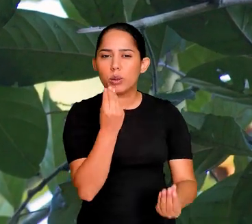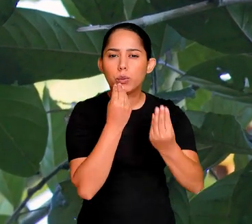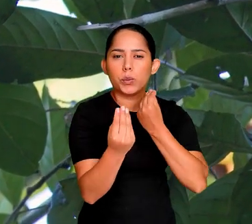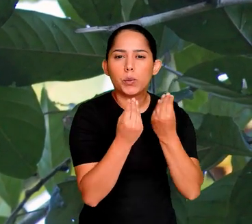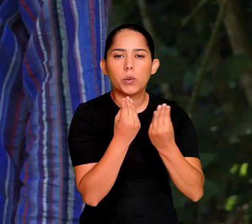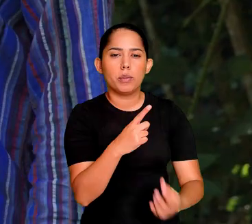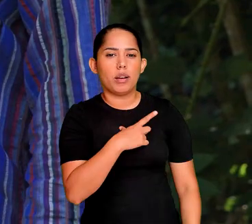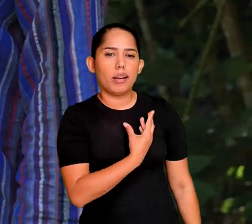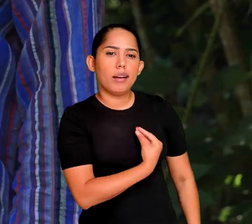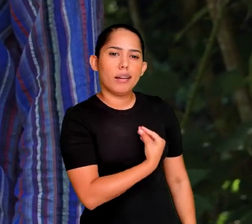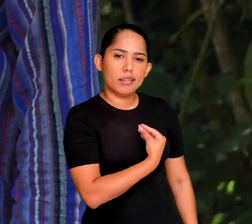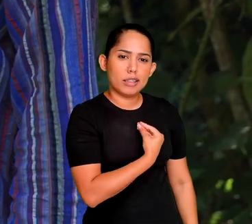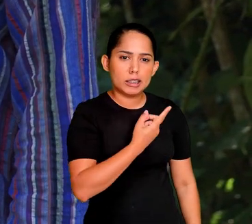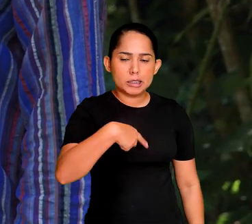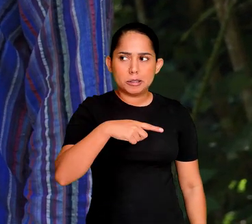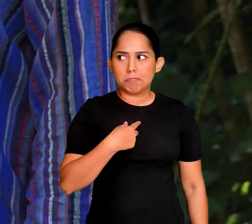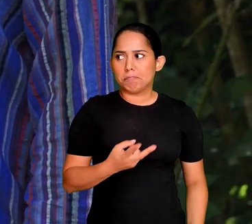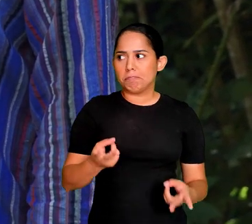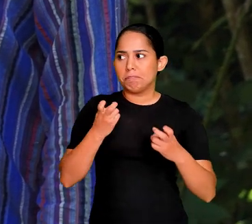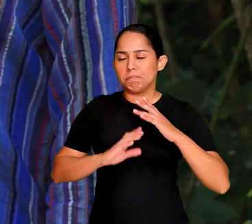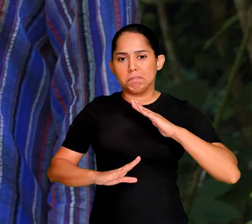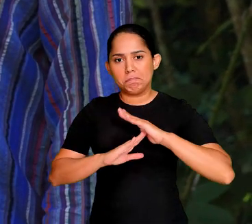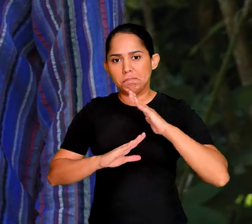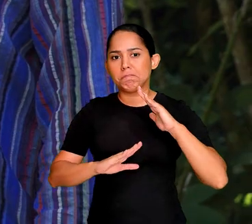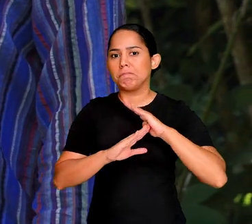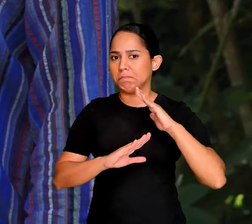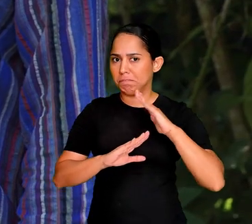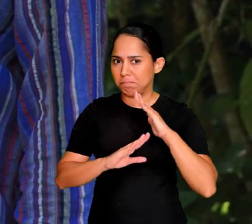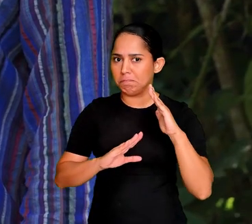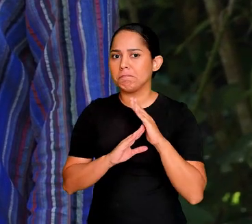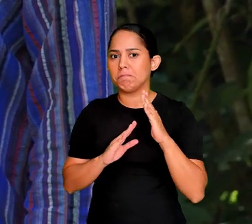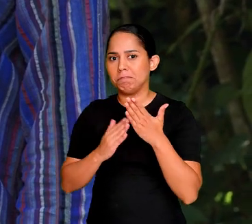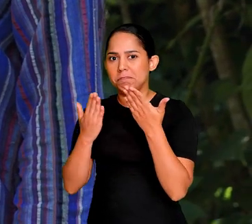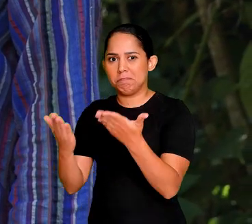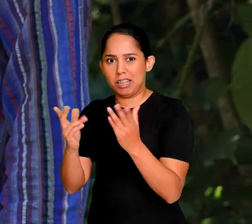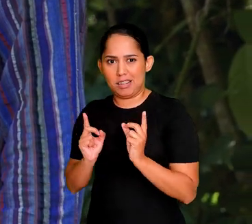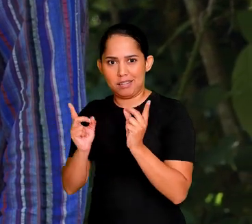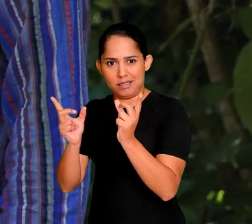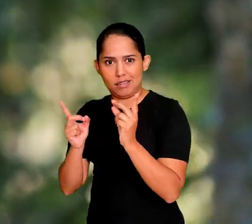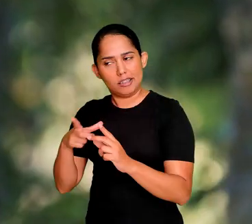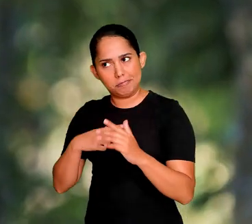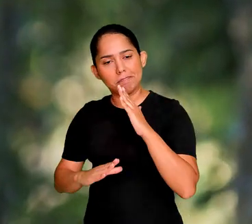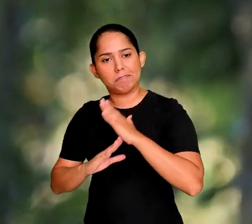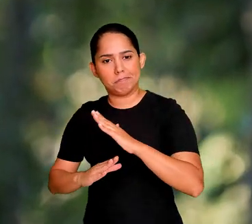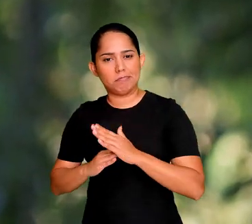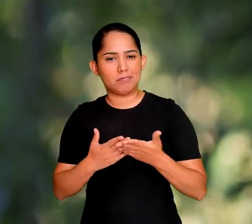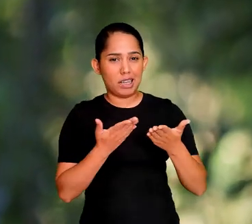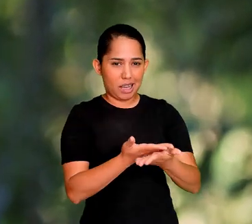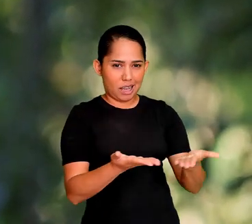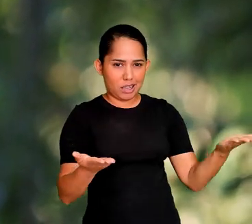espécies comestíveis que existe, a gente já começa a ver que é uma grande limitação o que está disponível. Eu